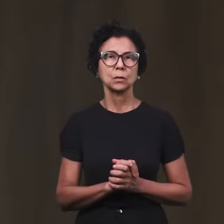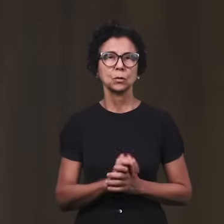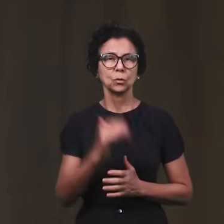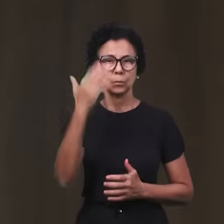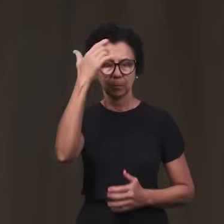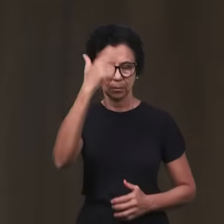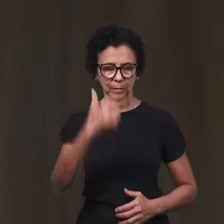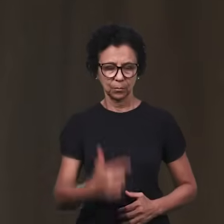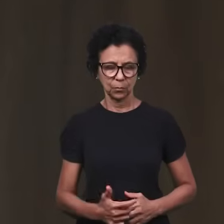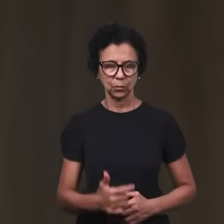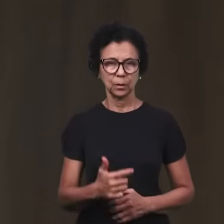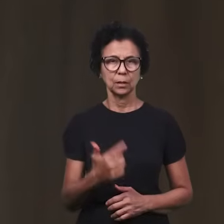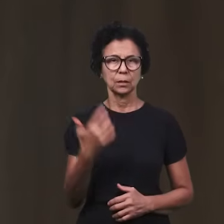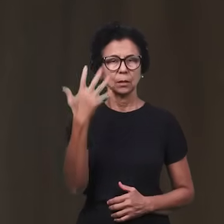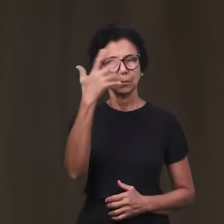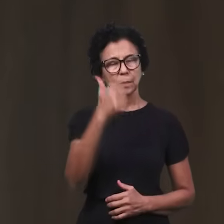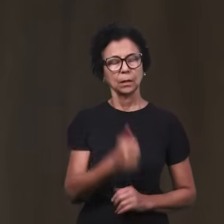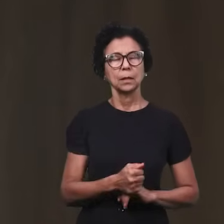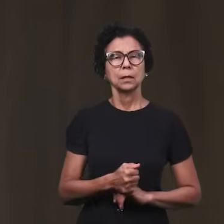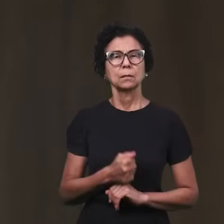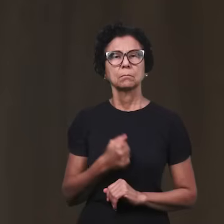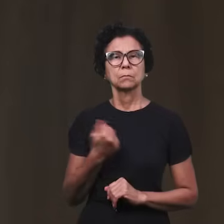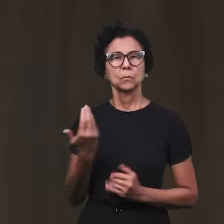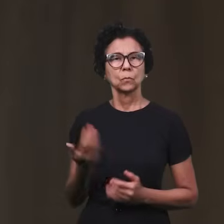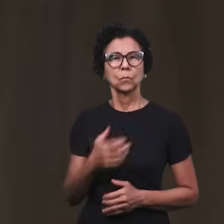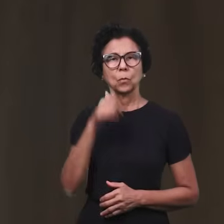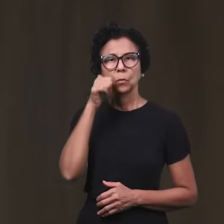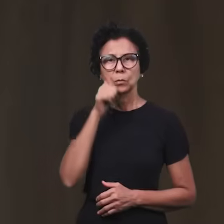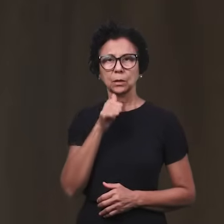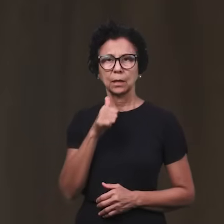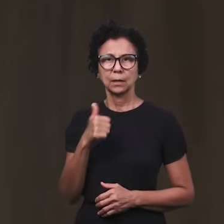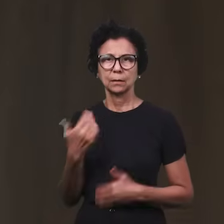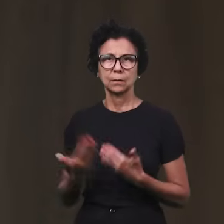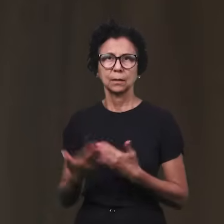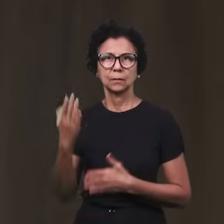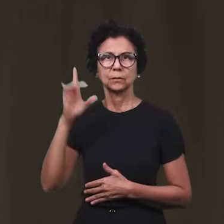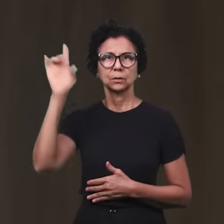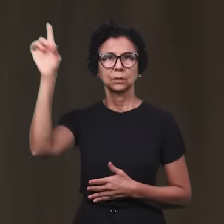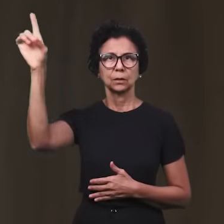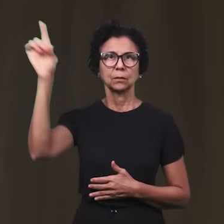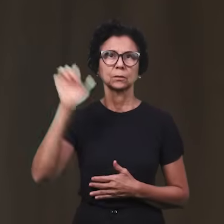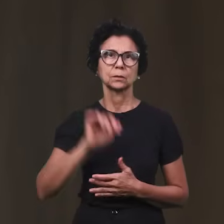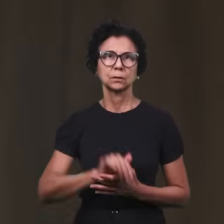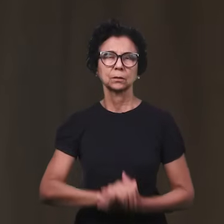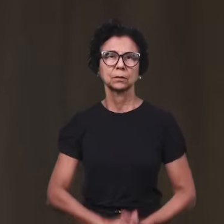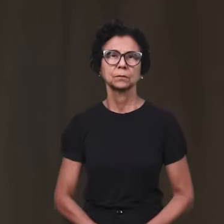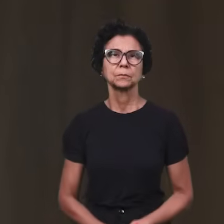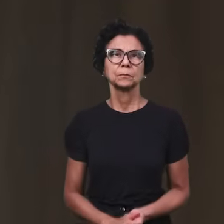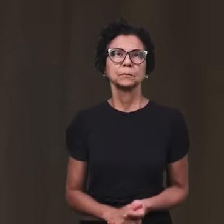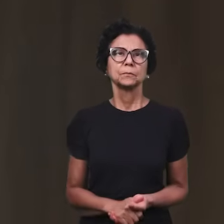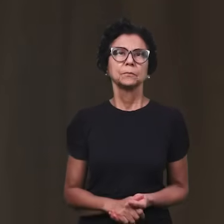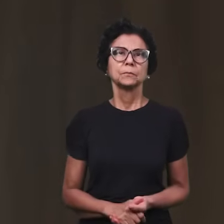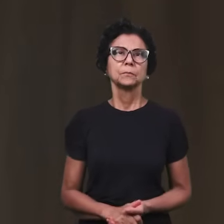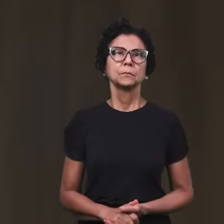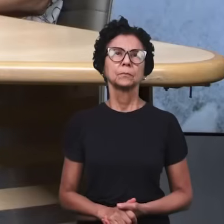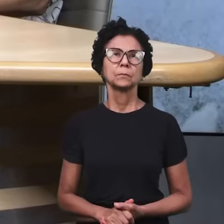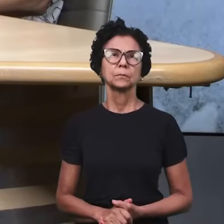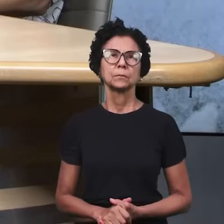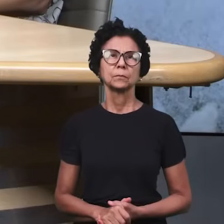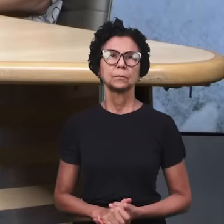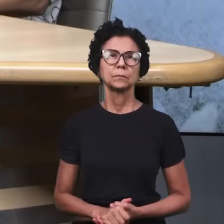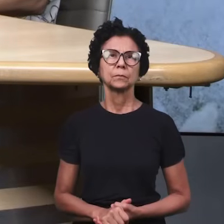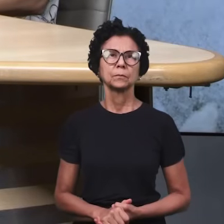nos ensina a ser enquanto servas de Deus, enquanto mulheres santas de Deus. Amém. E vamos começar